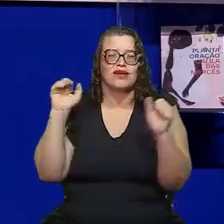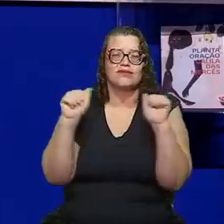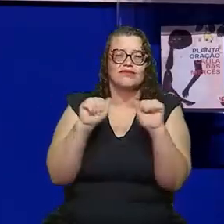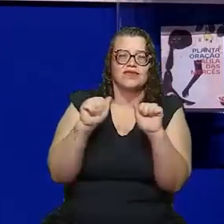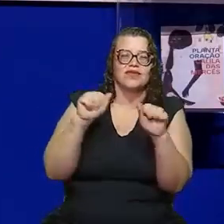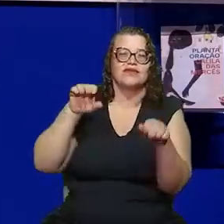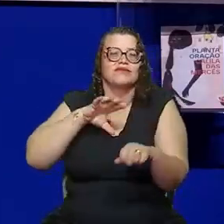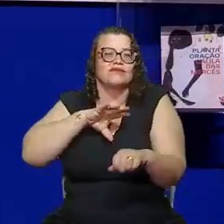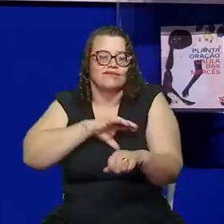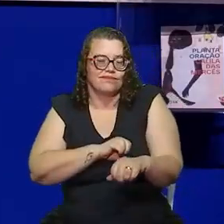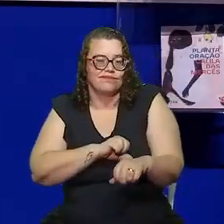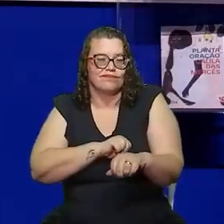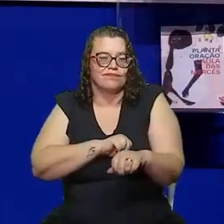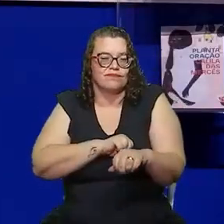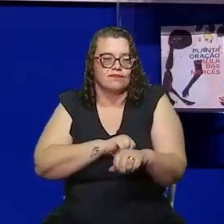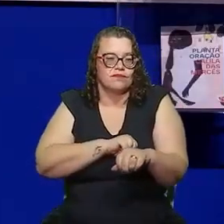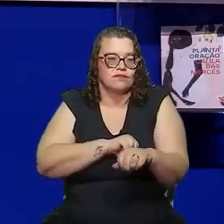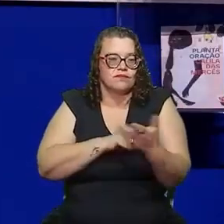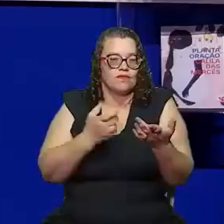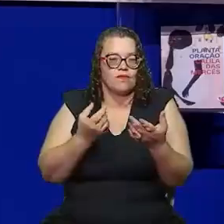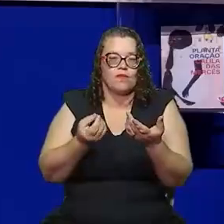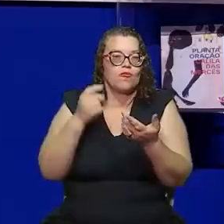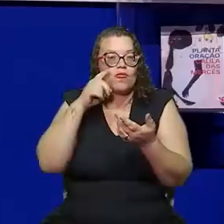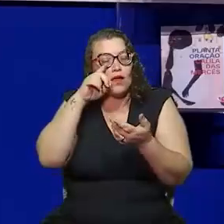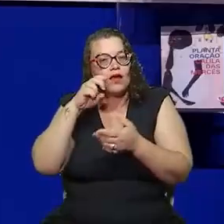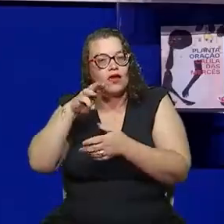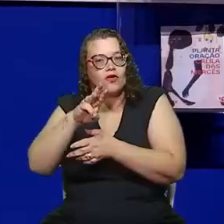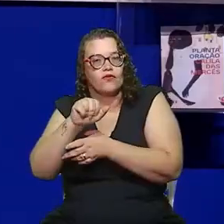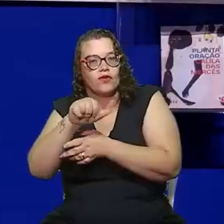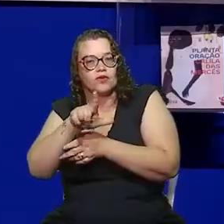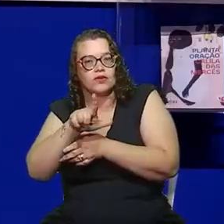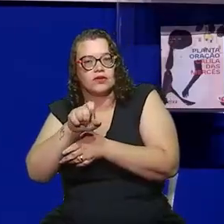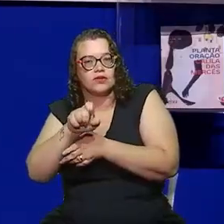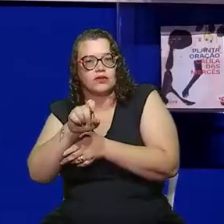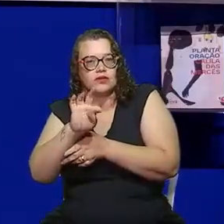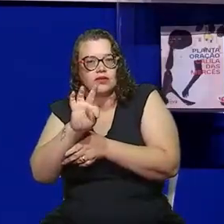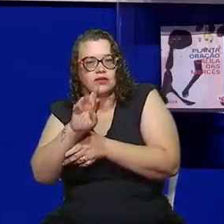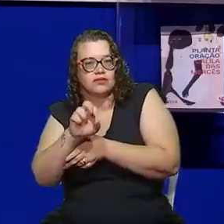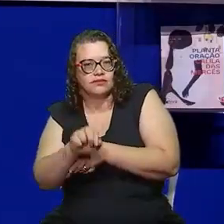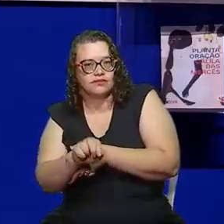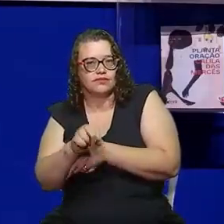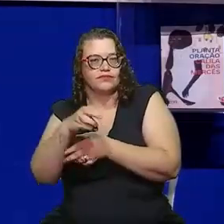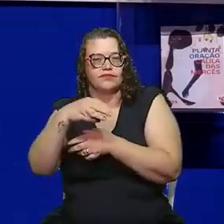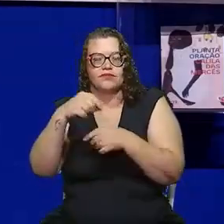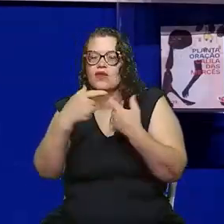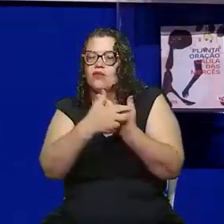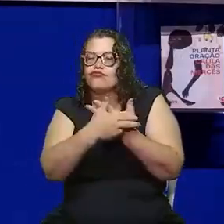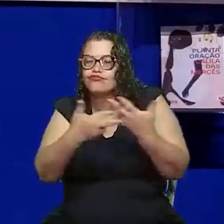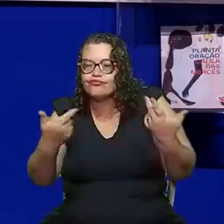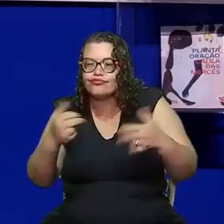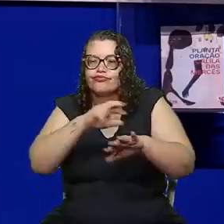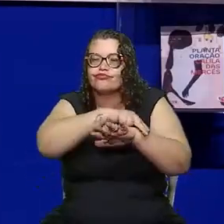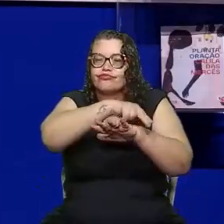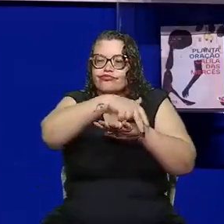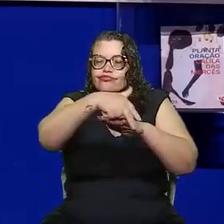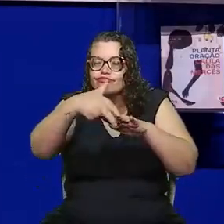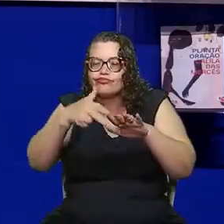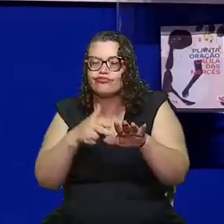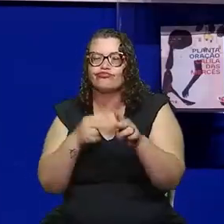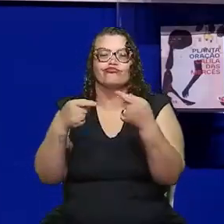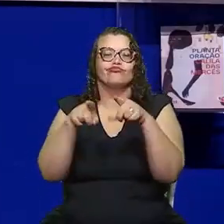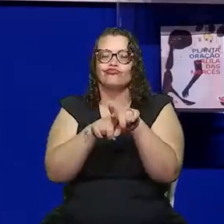Hannah Arendt, ou sei lá, Walter Benjamin, ou Marx, ou sei lá, Simone de Beauvoir, sabe? Não importa,